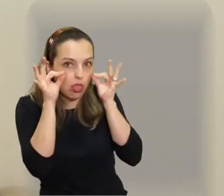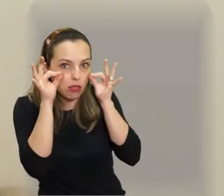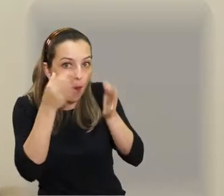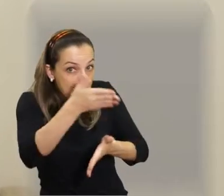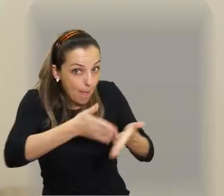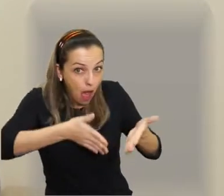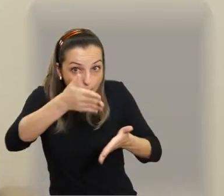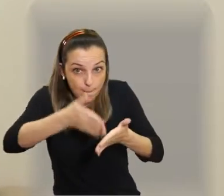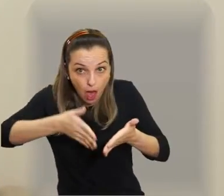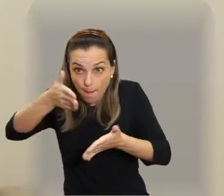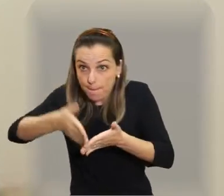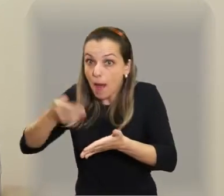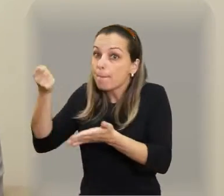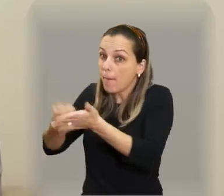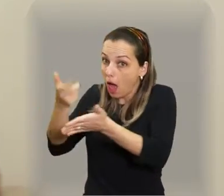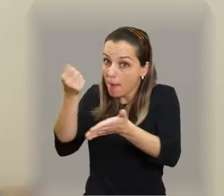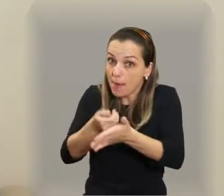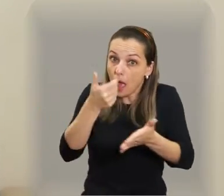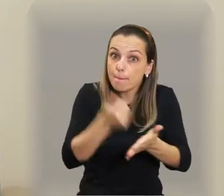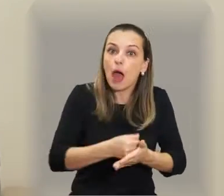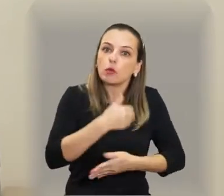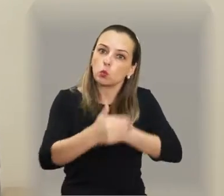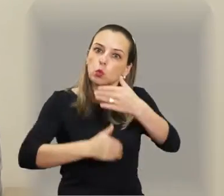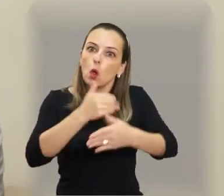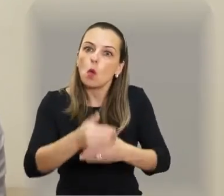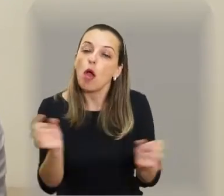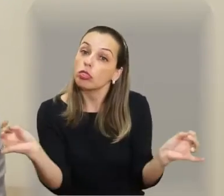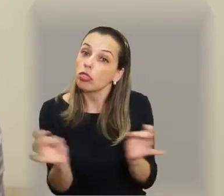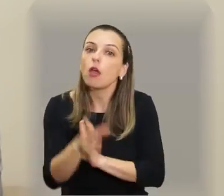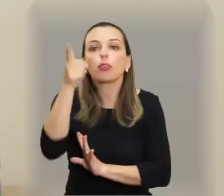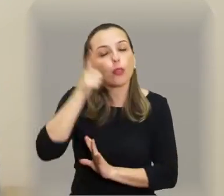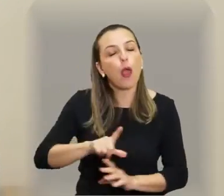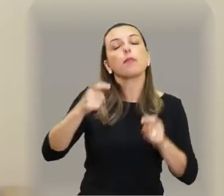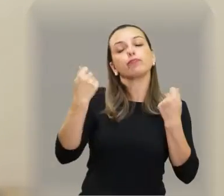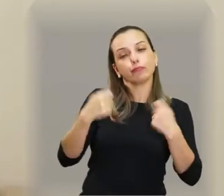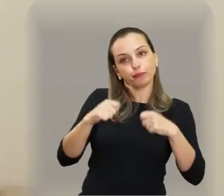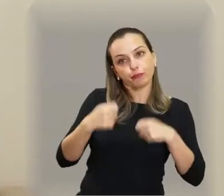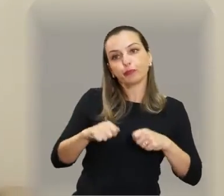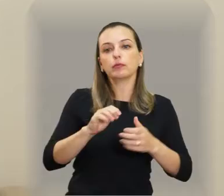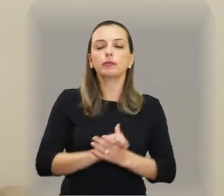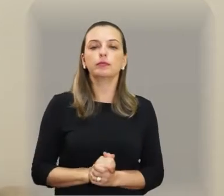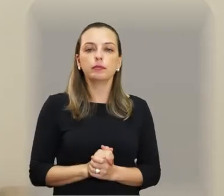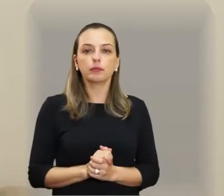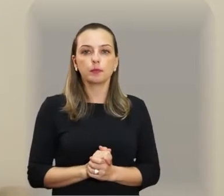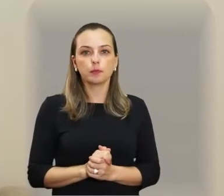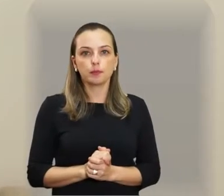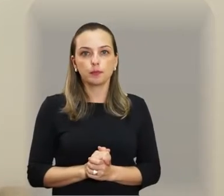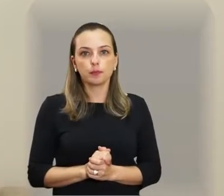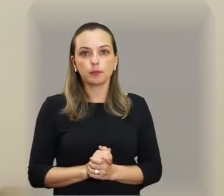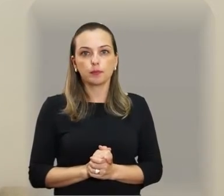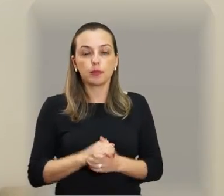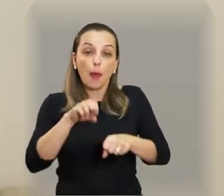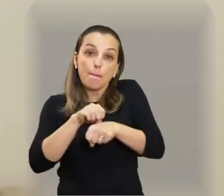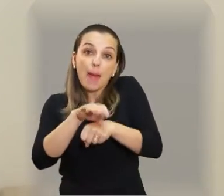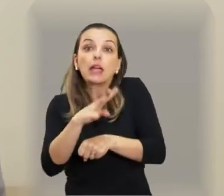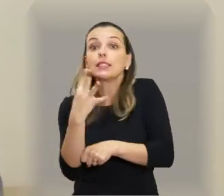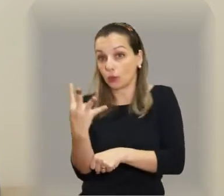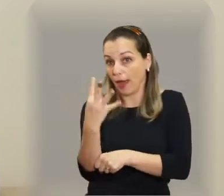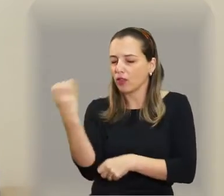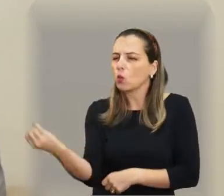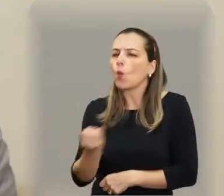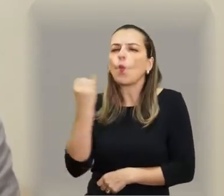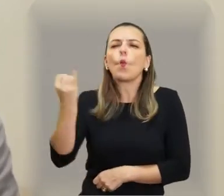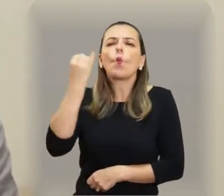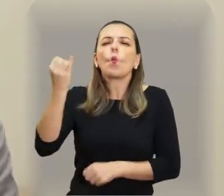e pega um dinheiro de preferência que você conseguir consiga pagar as despesas que estão à frente que você não tem dinheiro para pagar agora